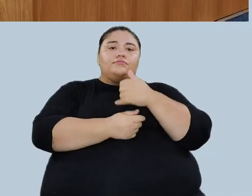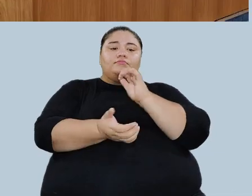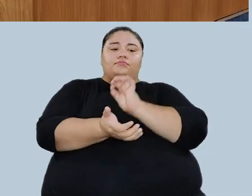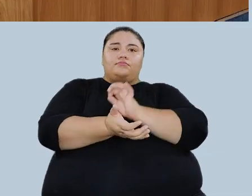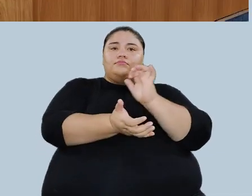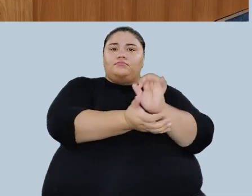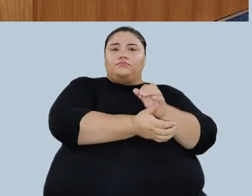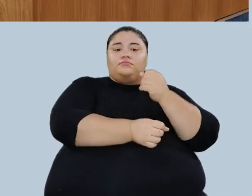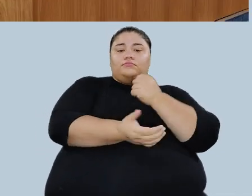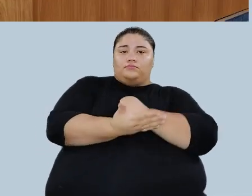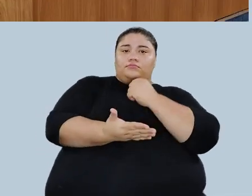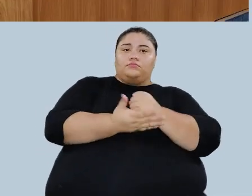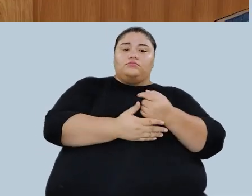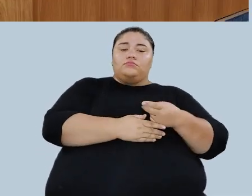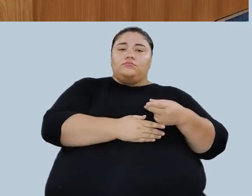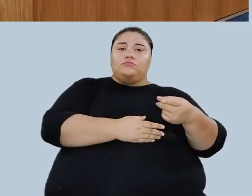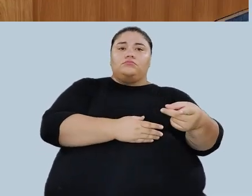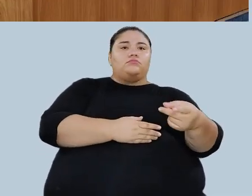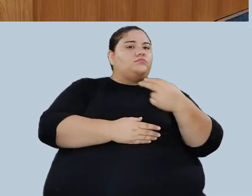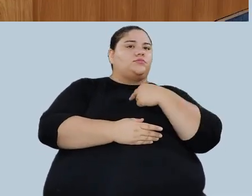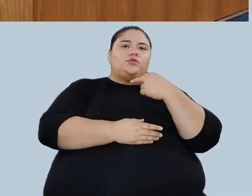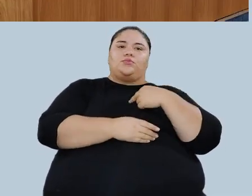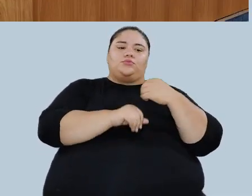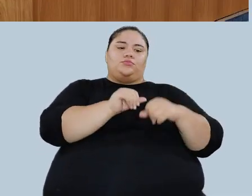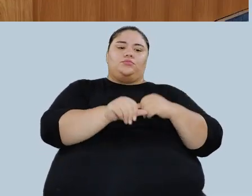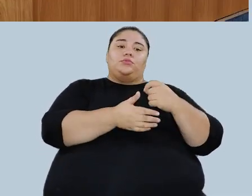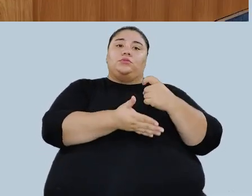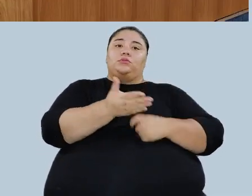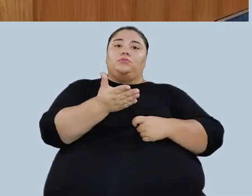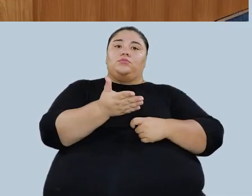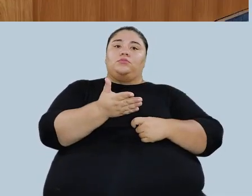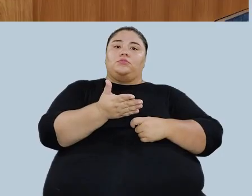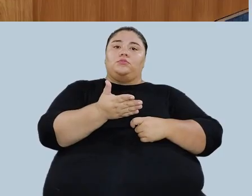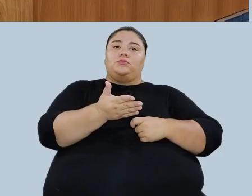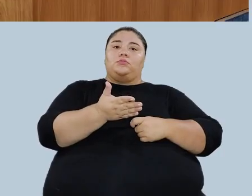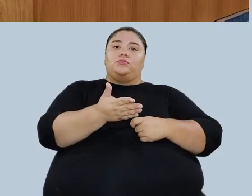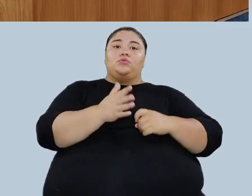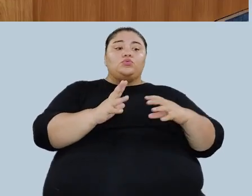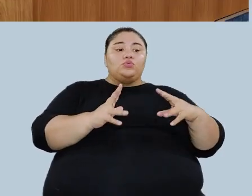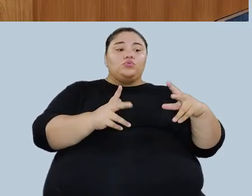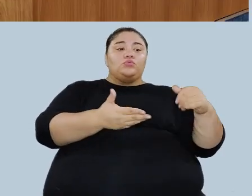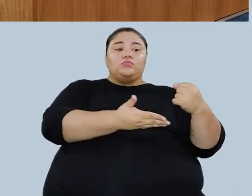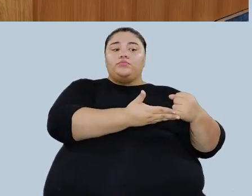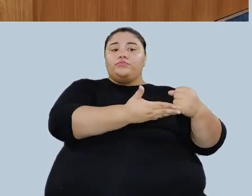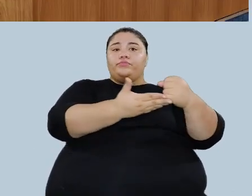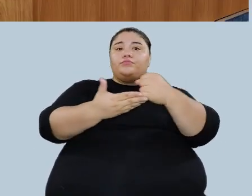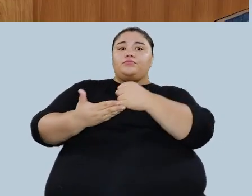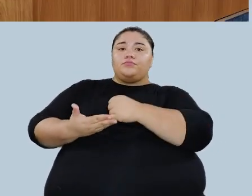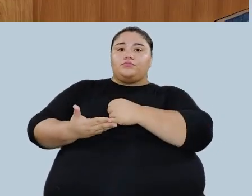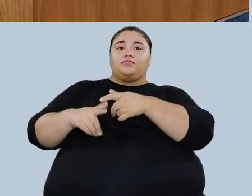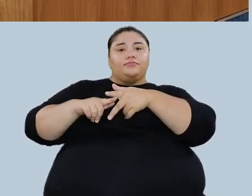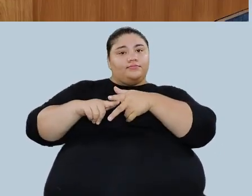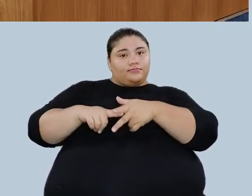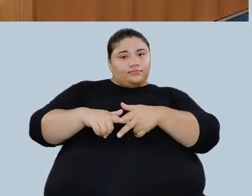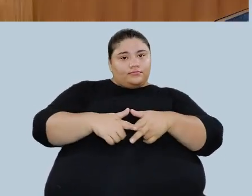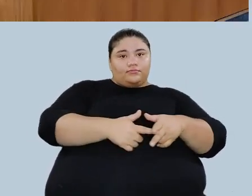esses setores que trabalham com contratos de longo prazo, eles não podem ficar esperando a reforma tributária entrar em vigor. Todos os contratos que já estiverem em curso precisam